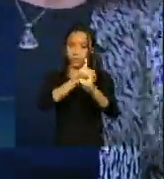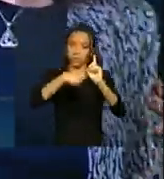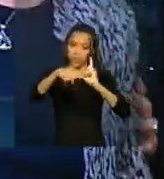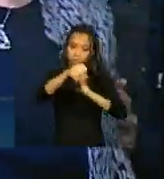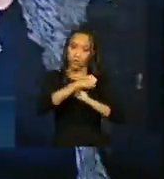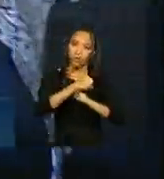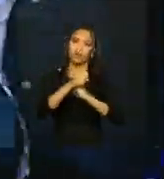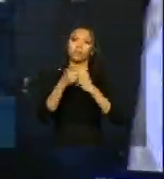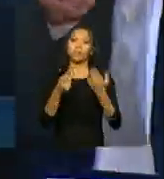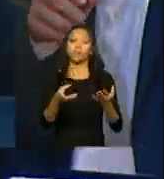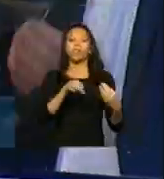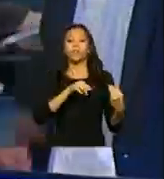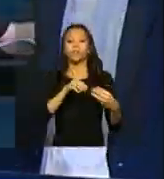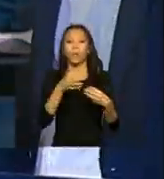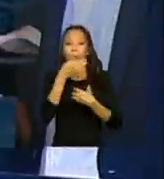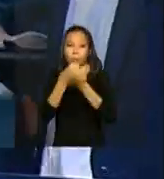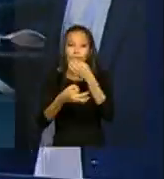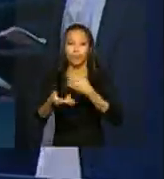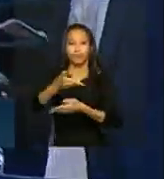caráter consultivo.